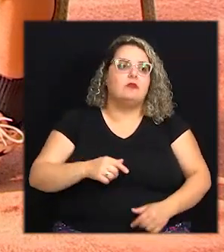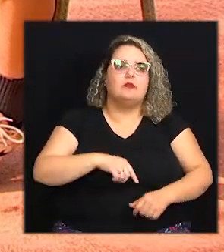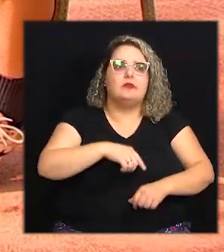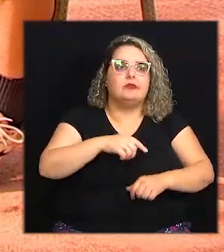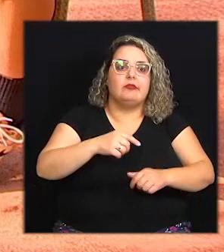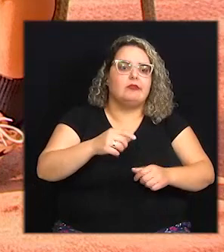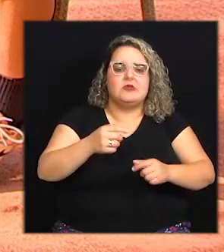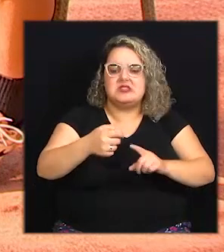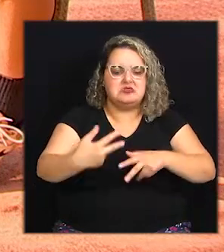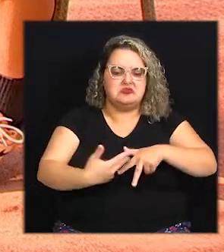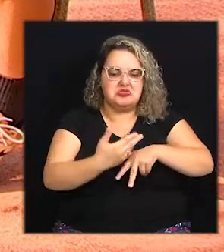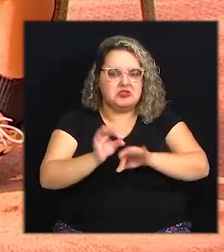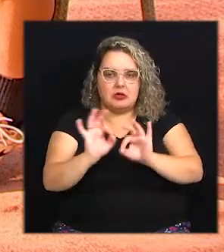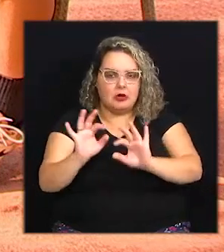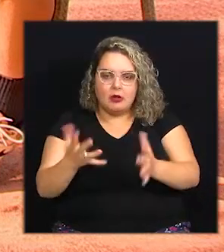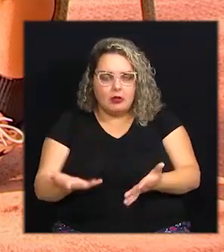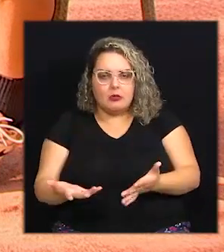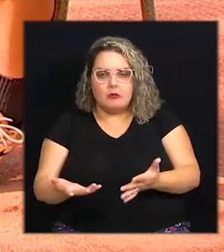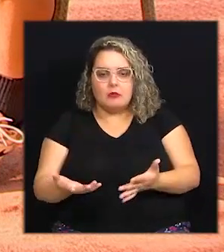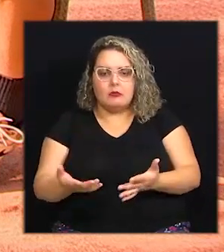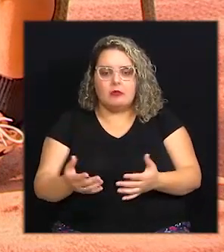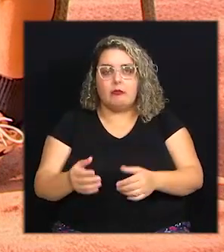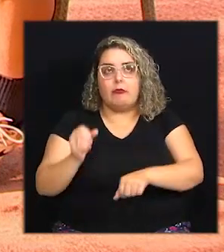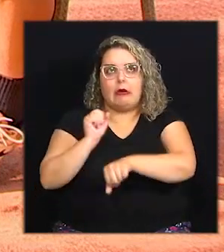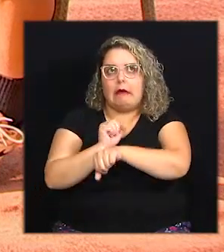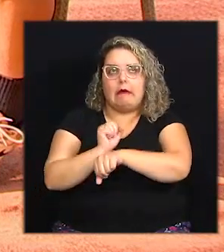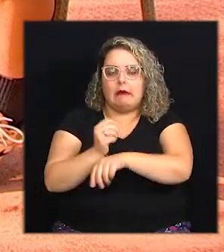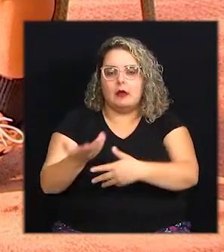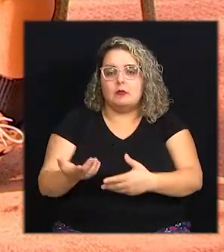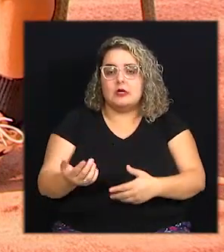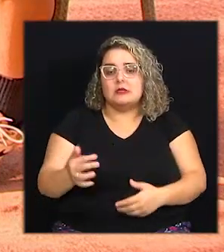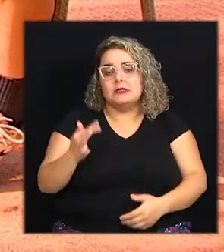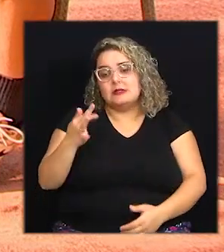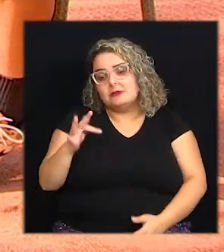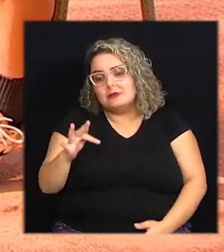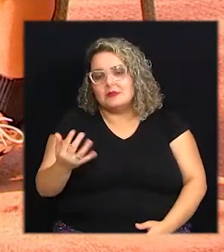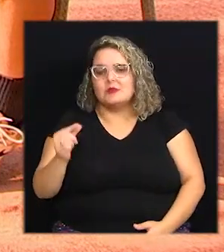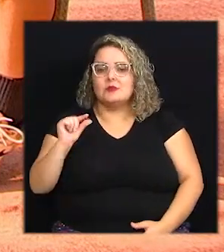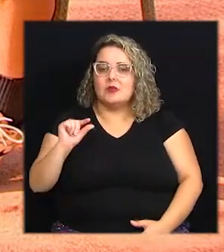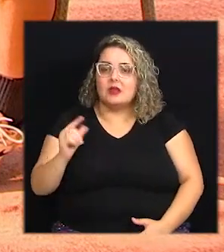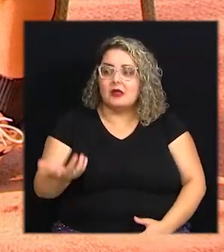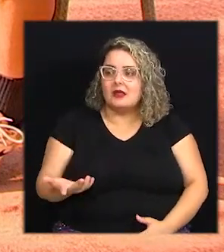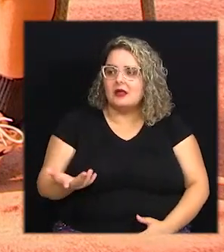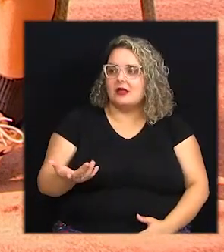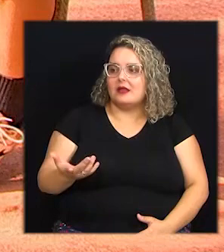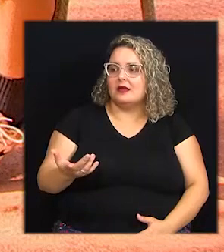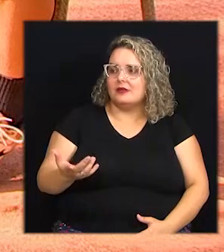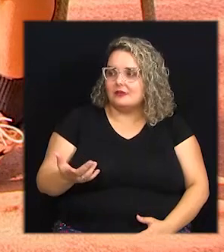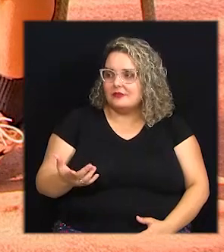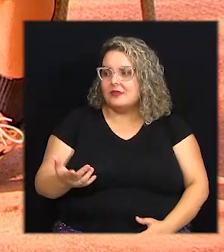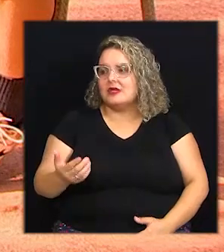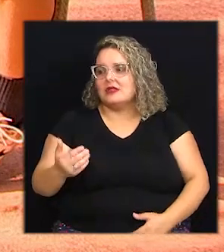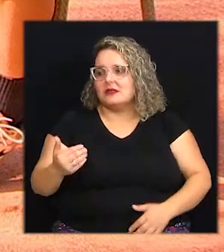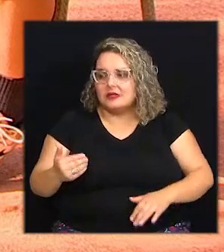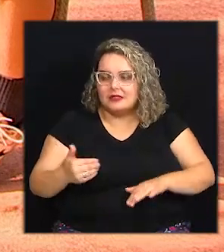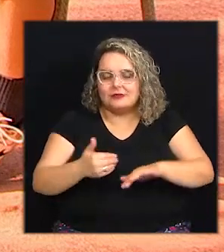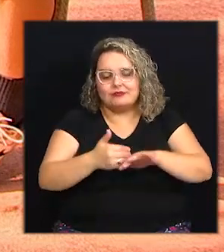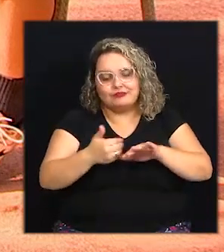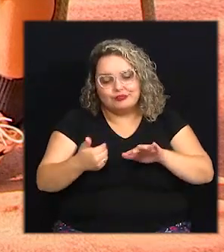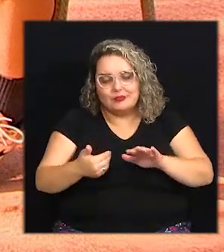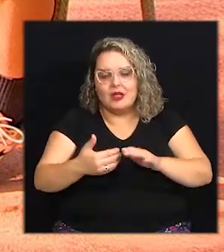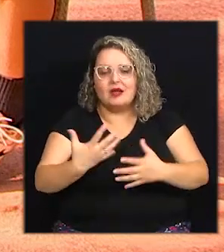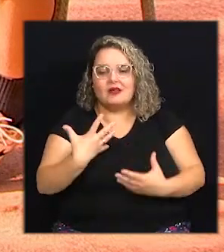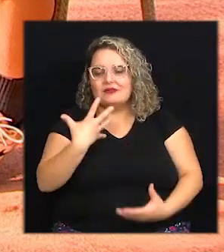parado, cirurgia, nada. Só que eram lesões pequenas que iam te me minando. afastavam. Isso,